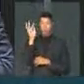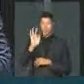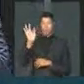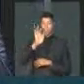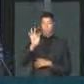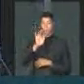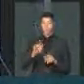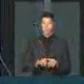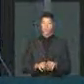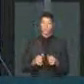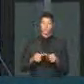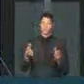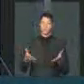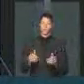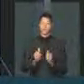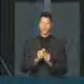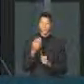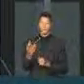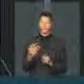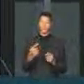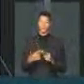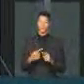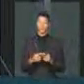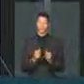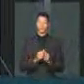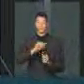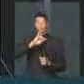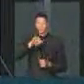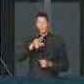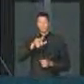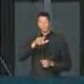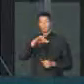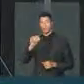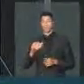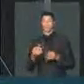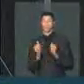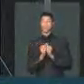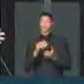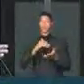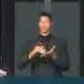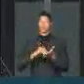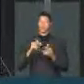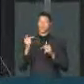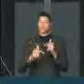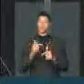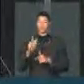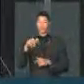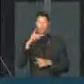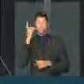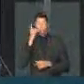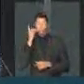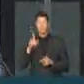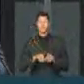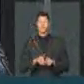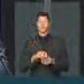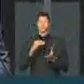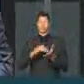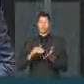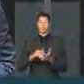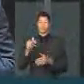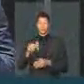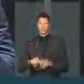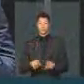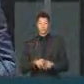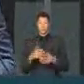federais. Estamos agora com três, porque o companheiro Julião assume a Secretaria de Trabalho e é deputado secretário. E aqui